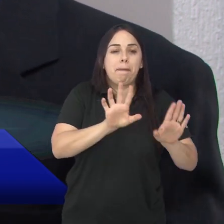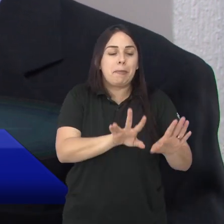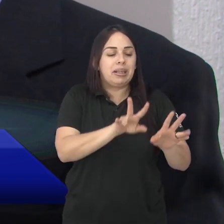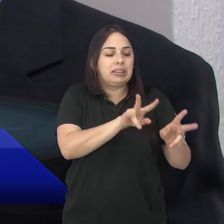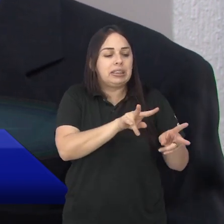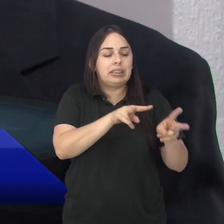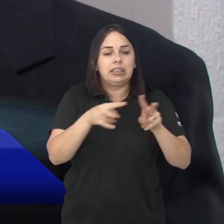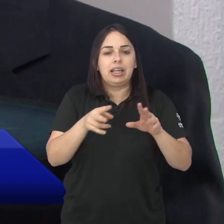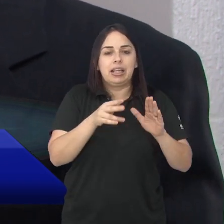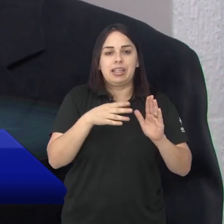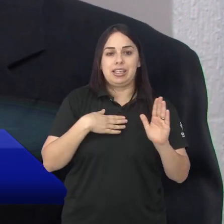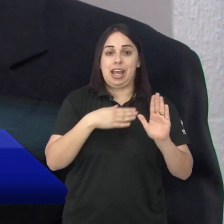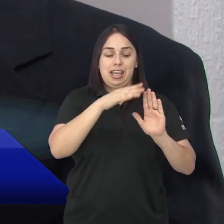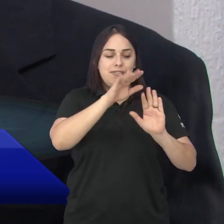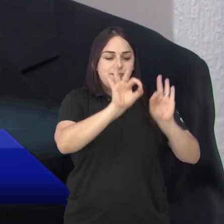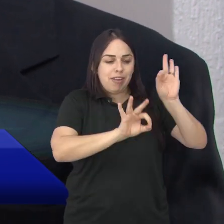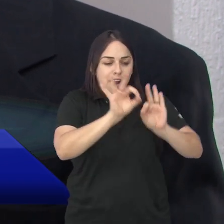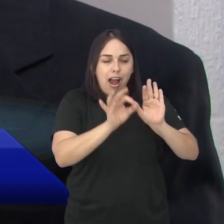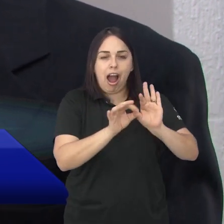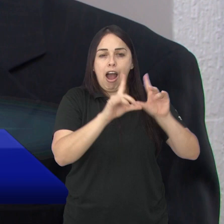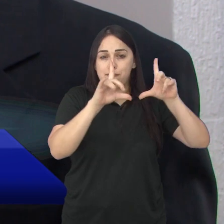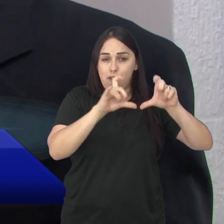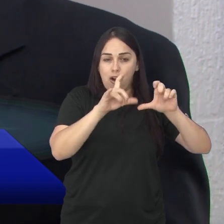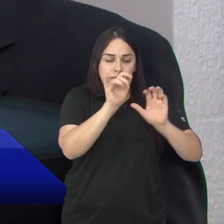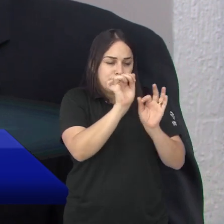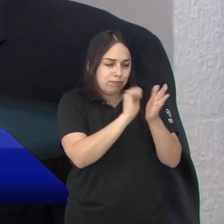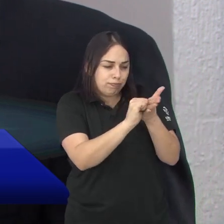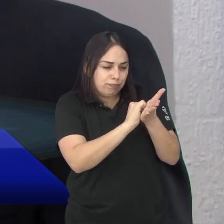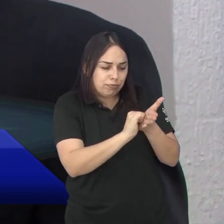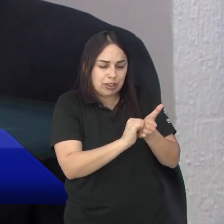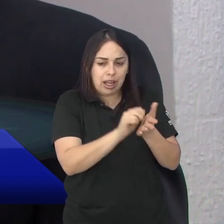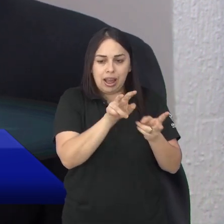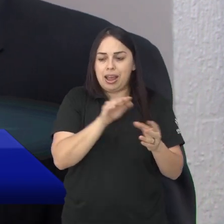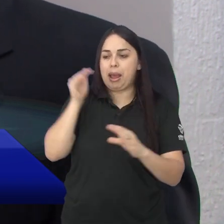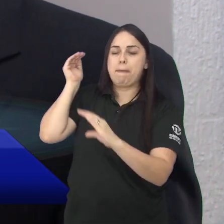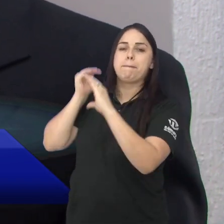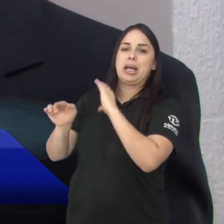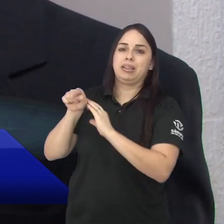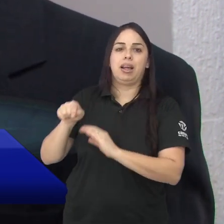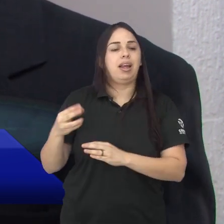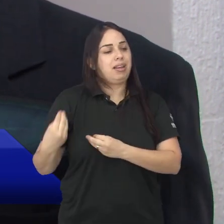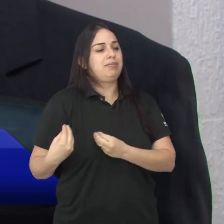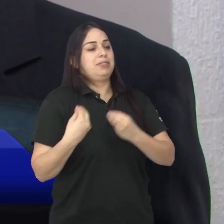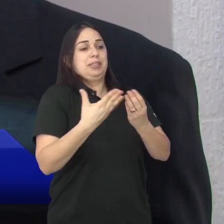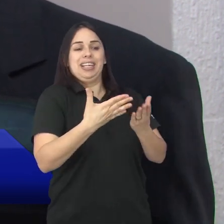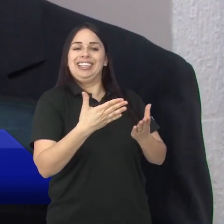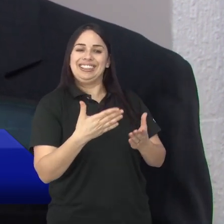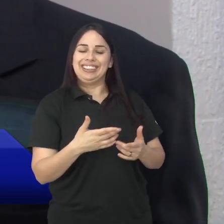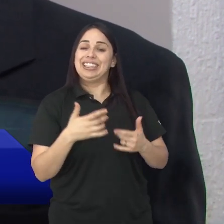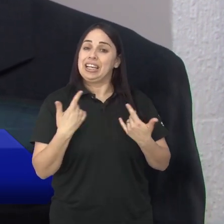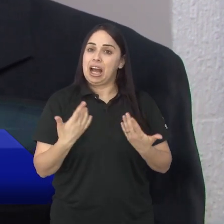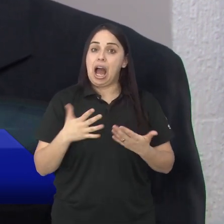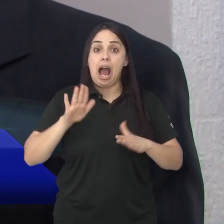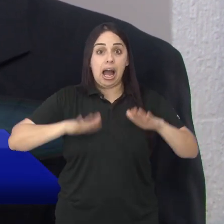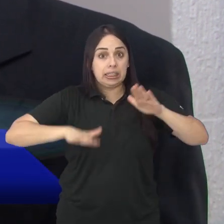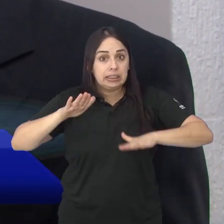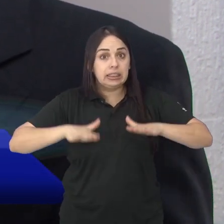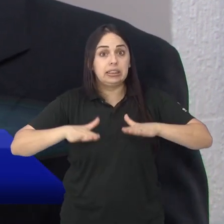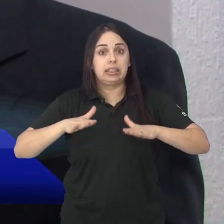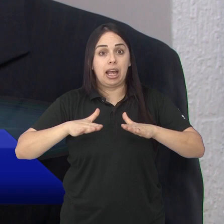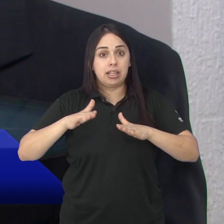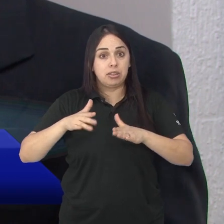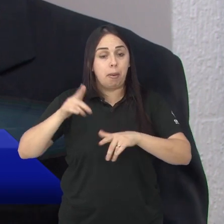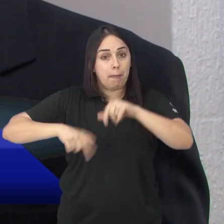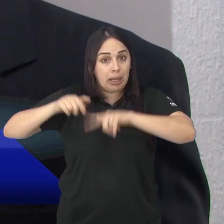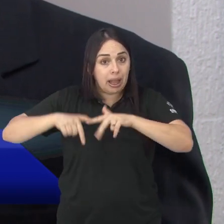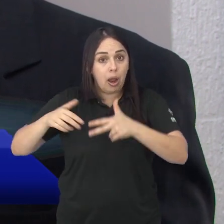antes eles fazem uma edição de imagens e colocam lá o valor correto. E aí o comerciante entrega o produto, muitas vezes um produto caro, e aí,